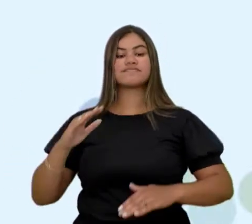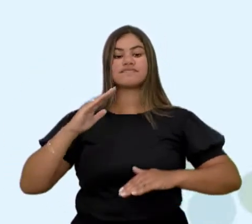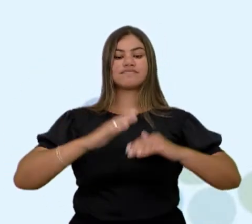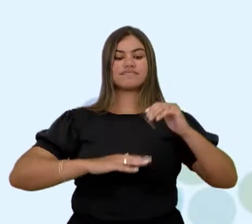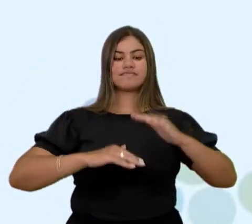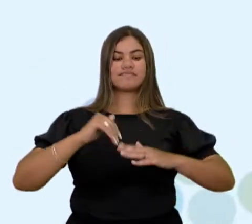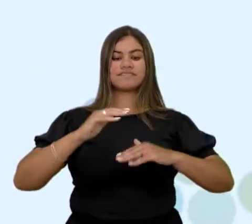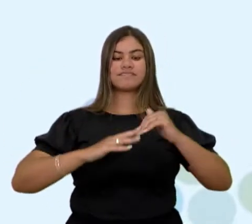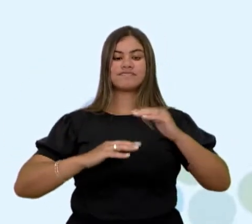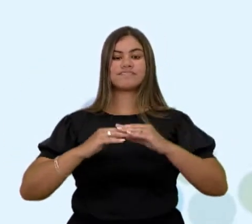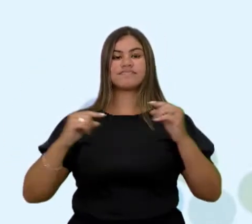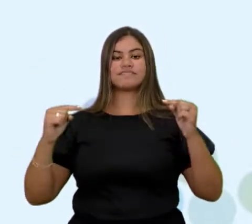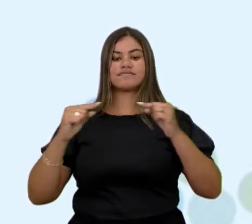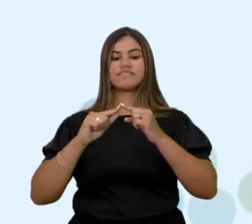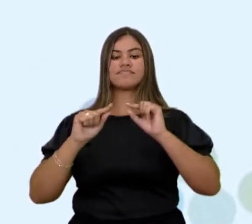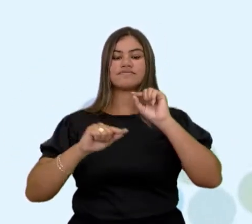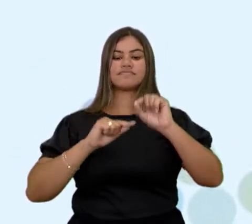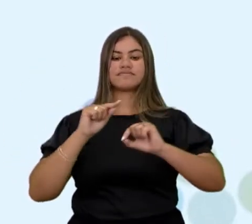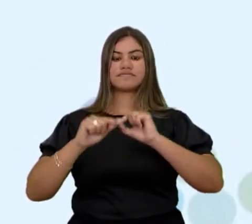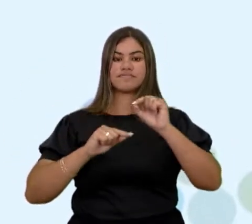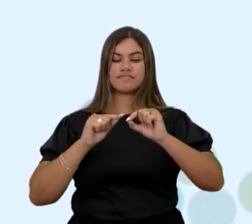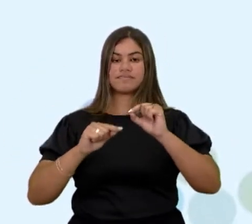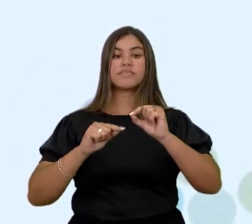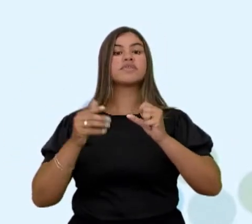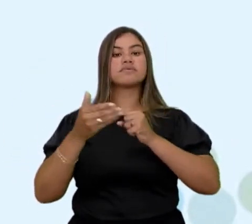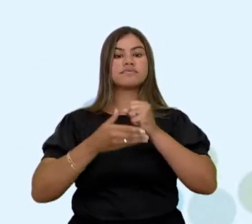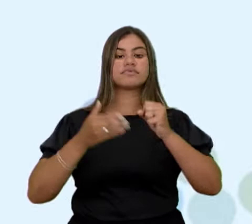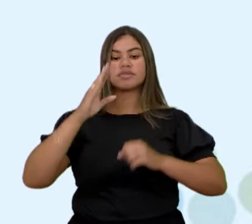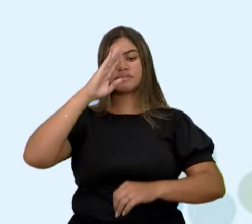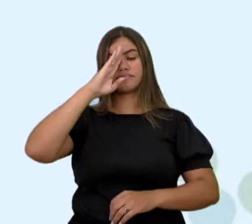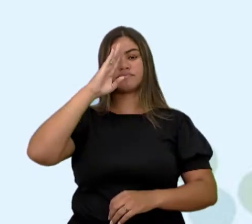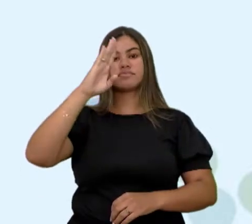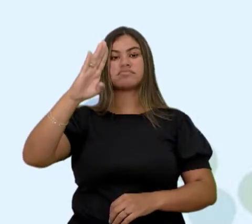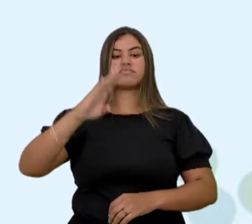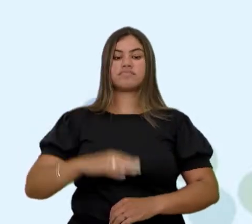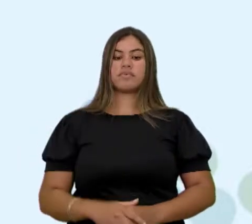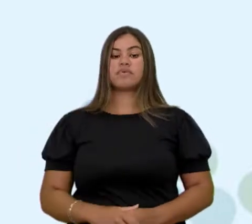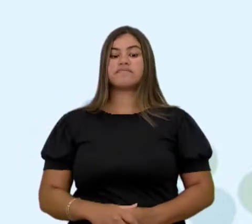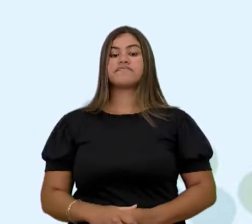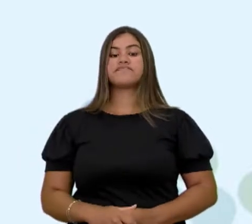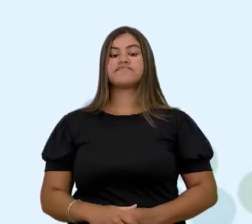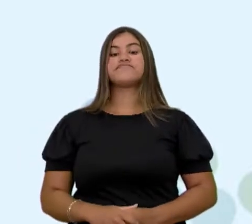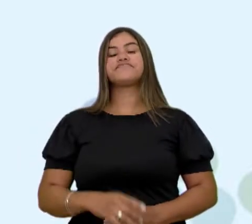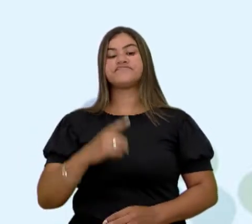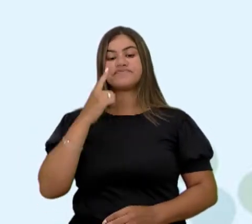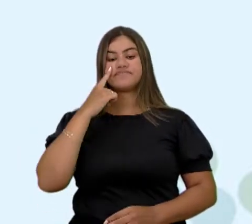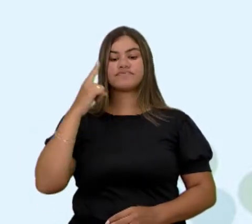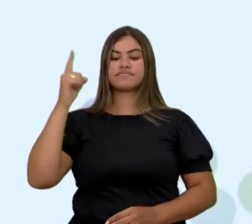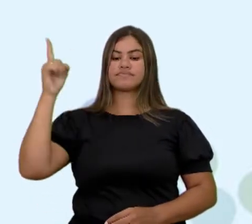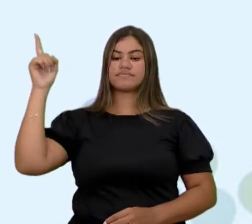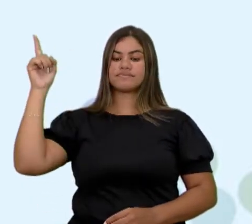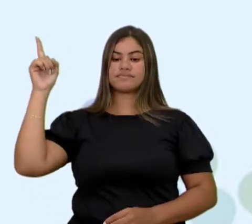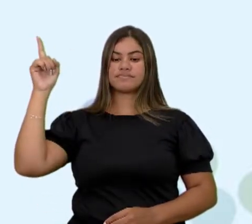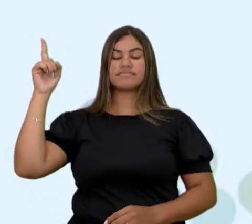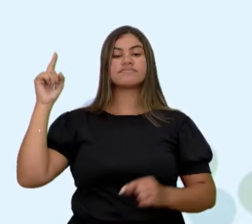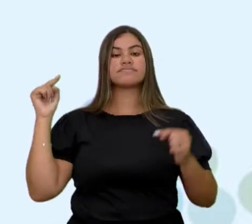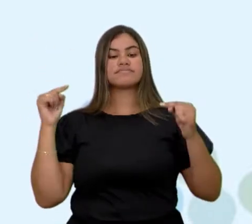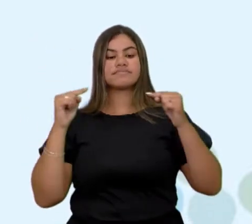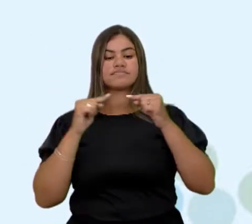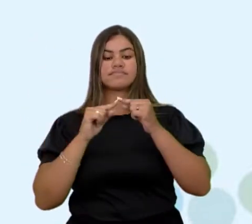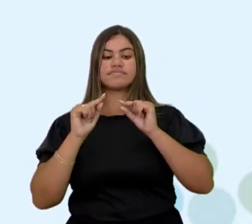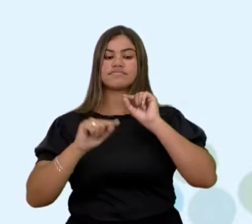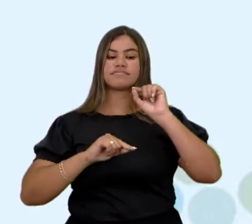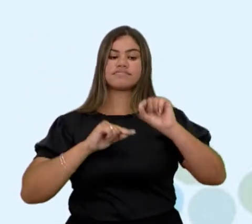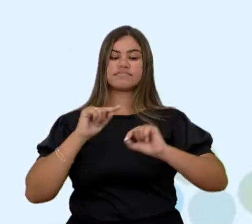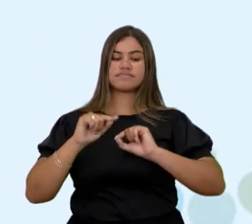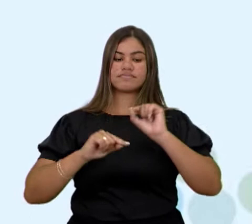Terra, habilidades do eixos estruturantes. Lembrando que o eixo estruturante que faz parte desta habilidade